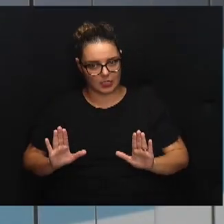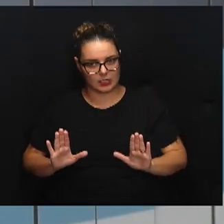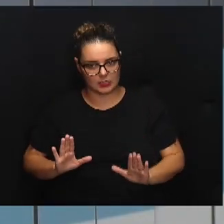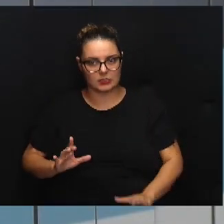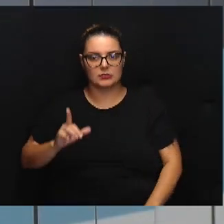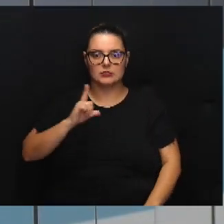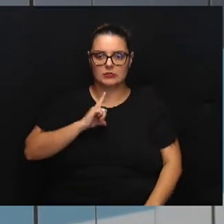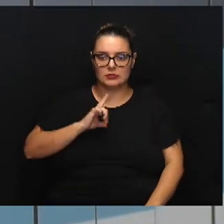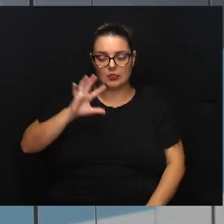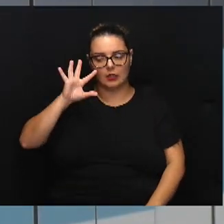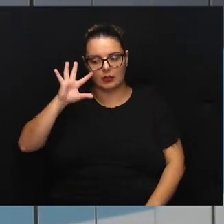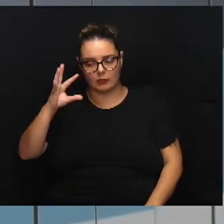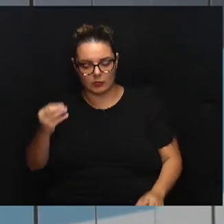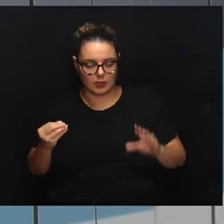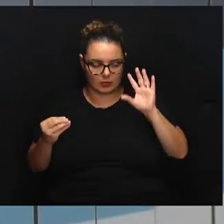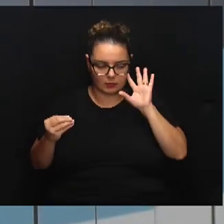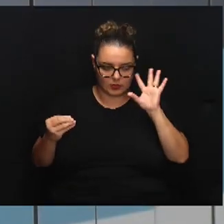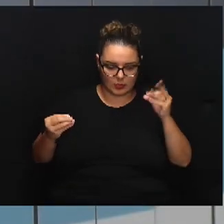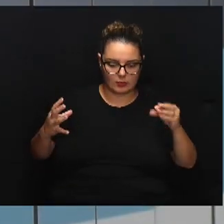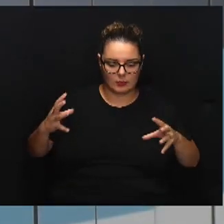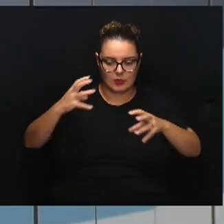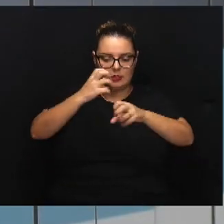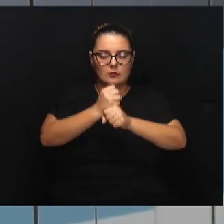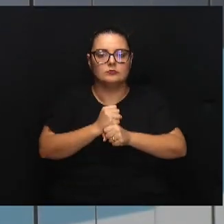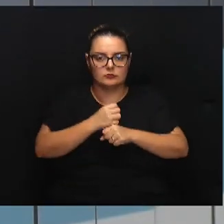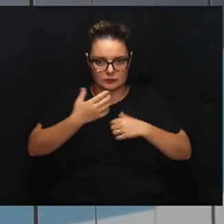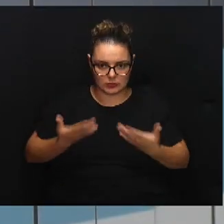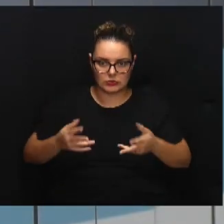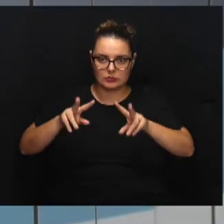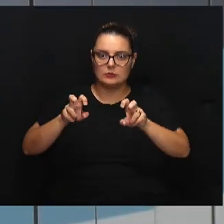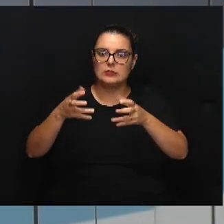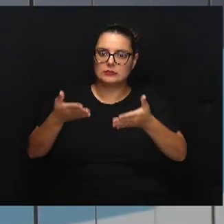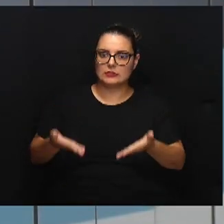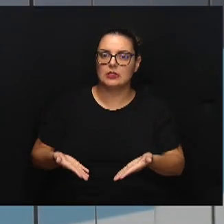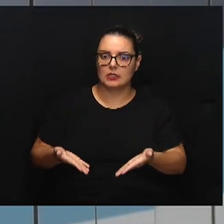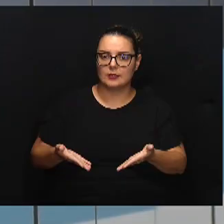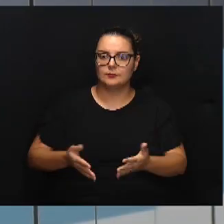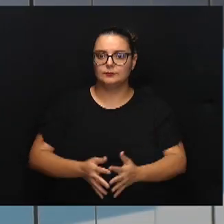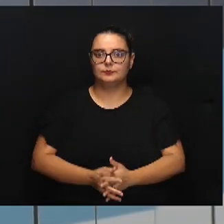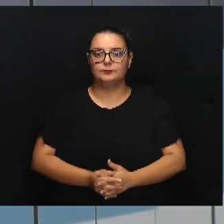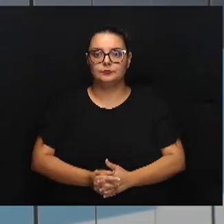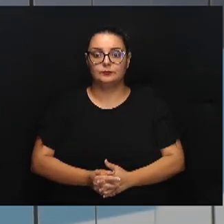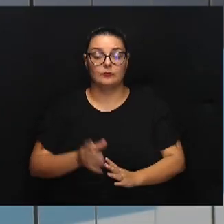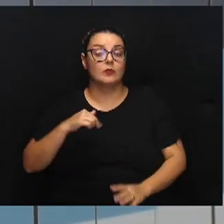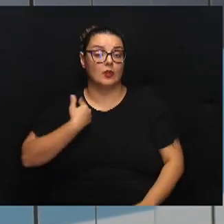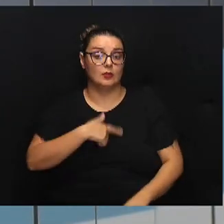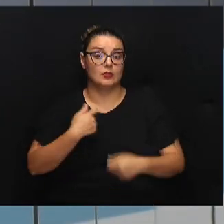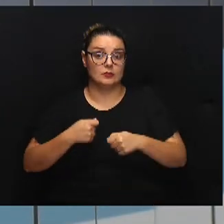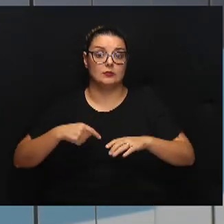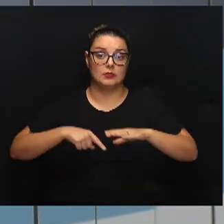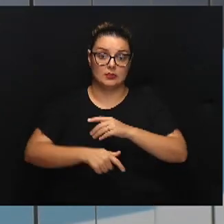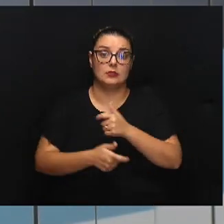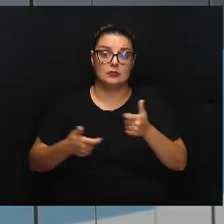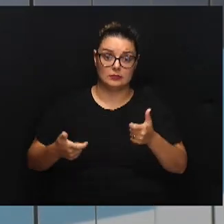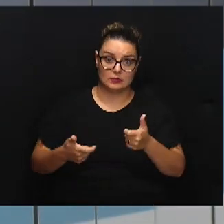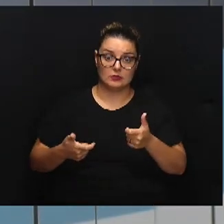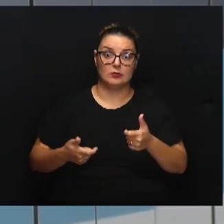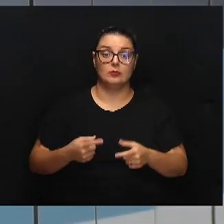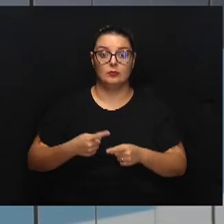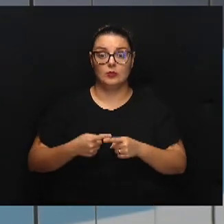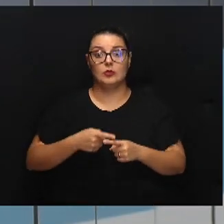uma compreensão geral sobre esse tema, e nós precisamos avançar muito ainda, porque os